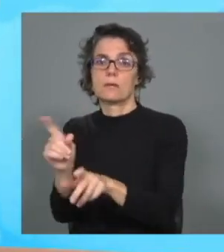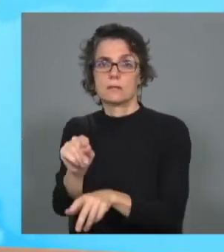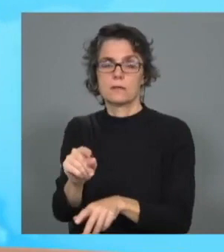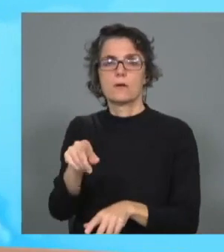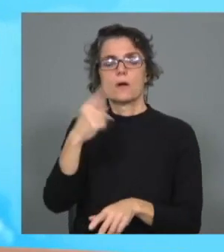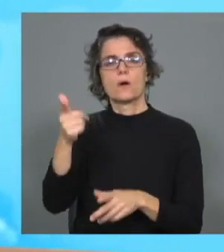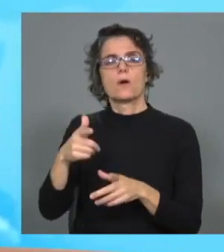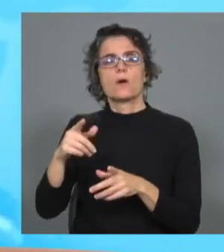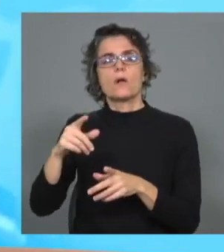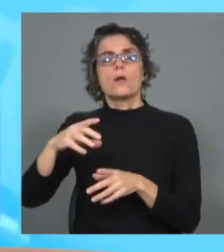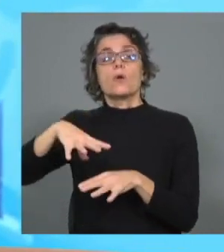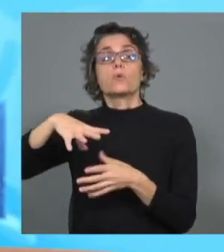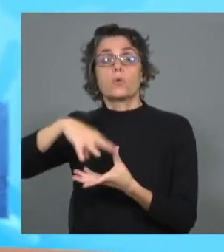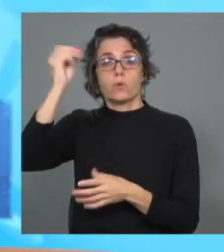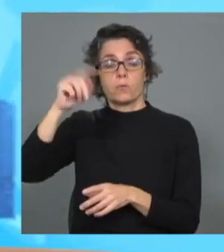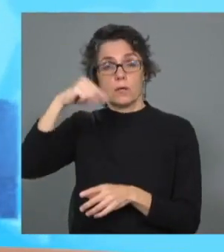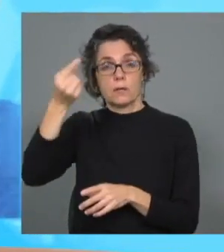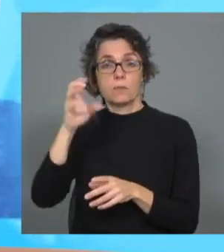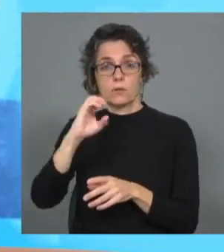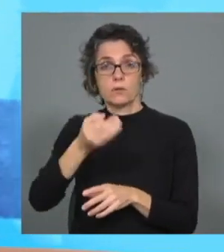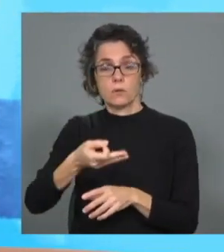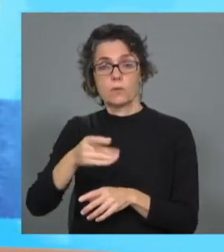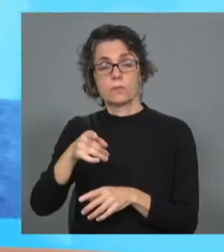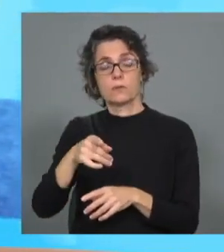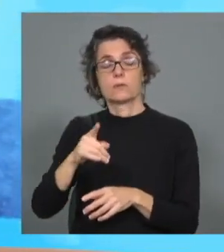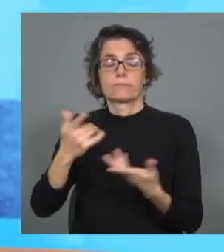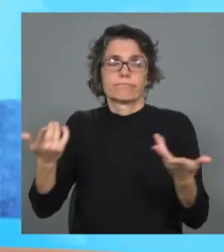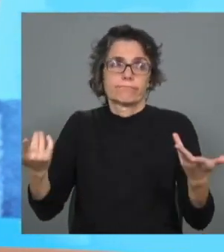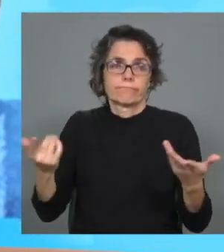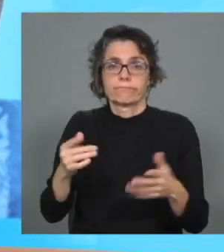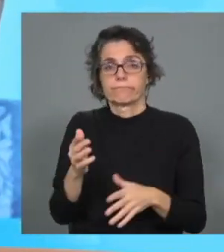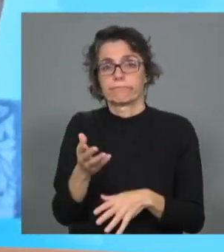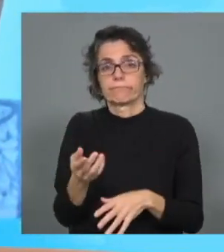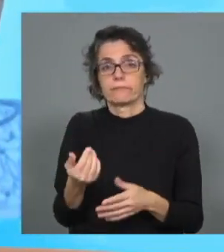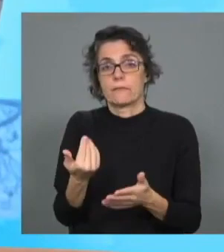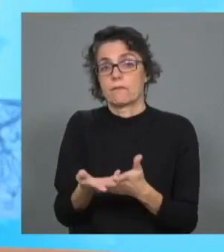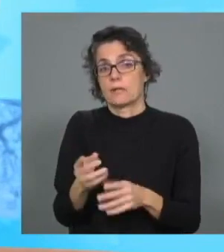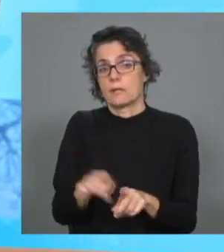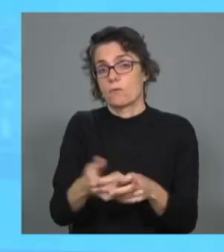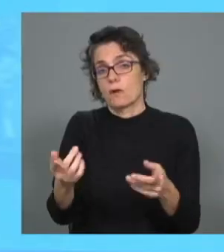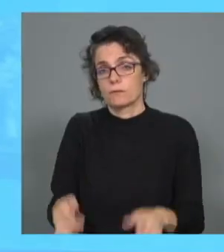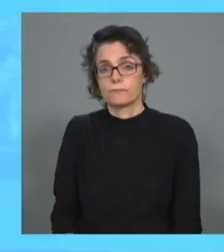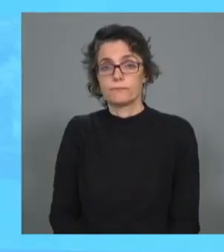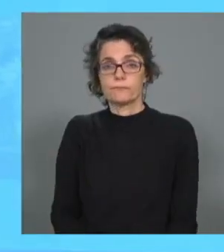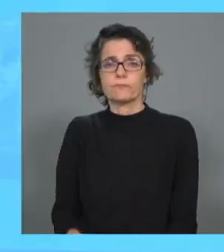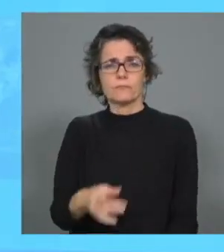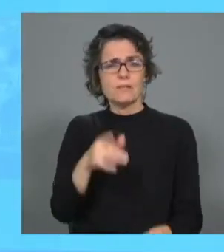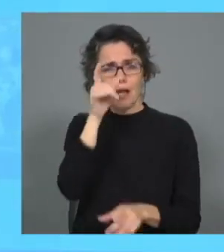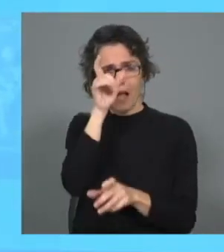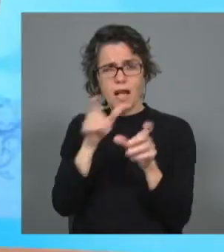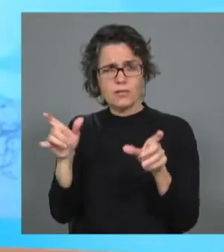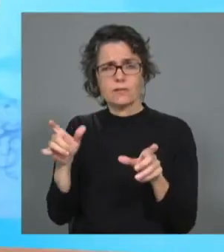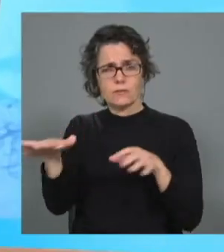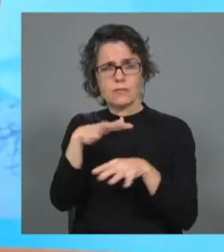Dubai, vai ser mais ou menos do mesmo. Puxarem as COPs. Então, há aí barreiras que se colocam à sociedade civil? Sim. Há